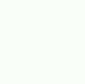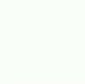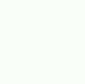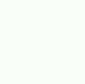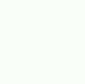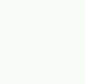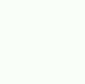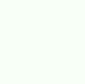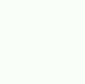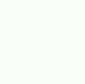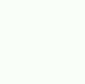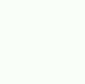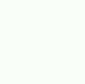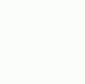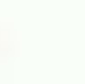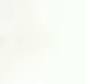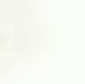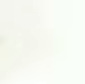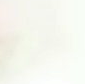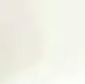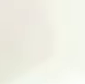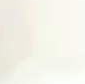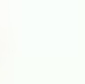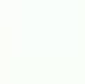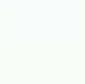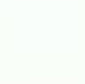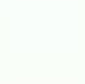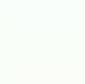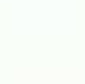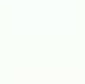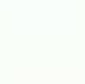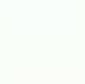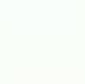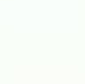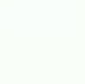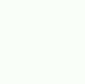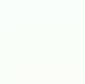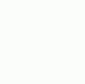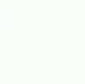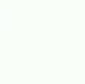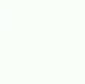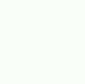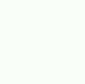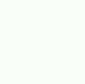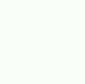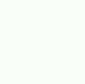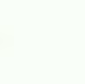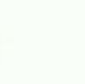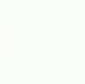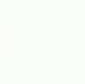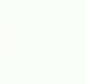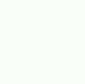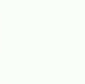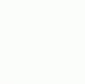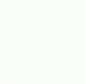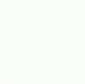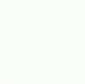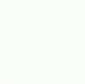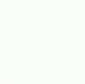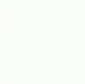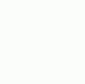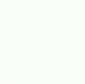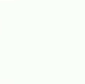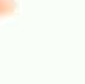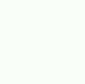Existe sim uma outra língua que inclui a comunidade para que todos se estressem com